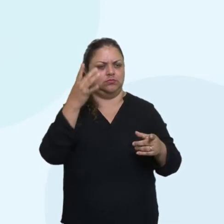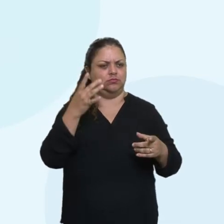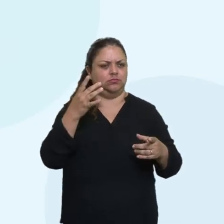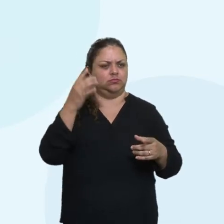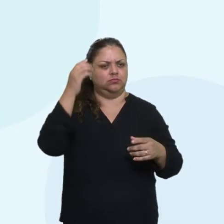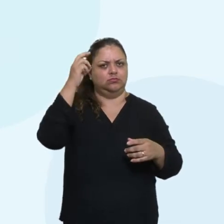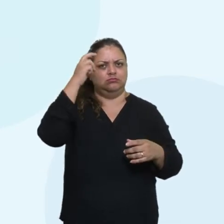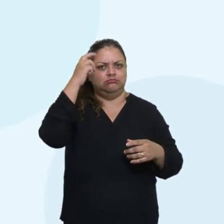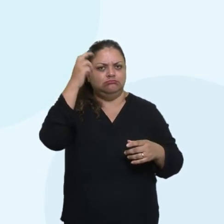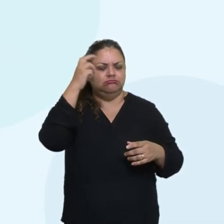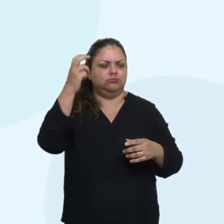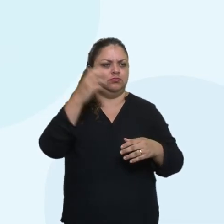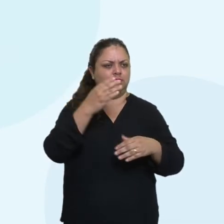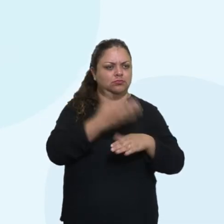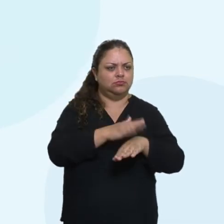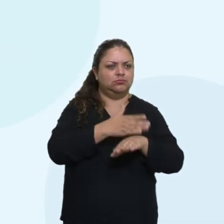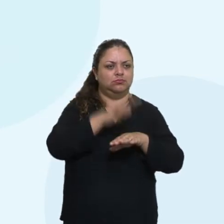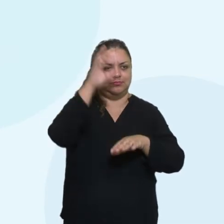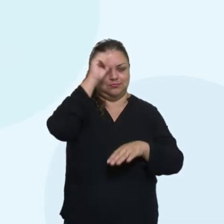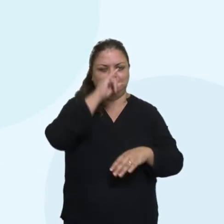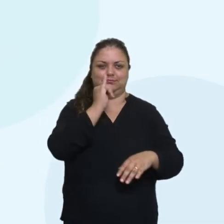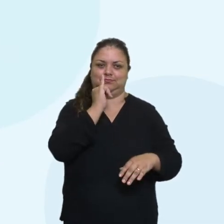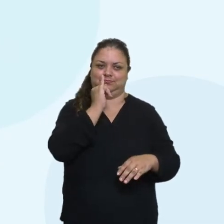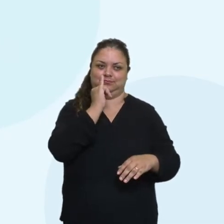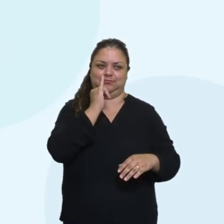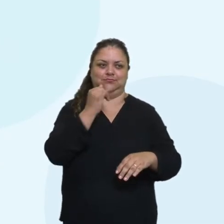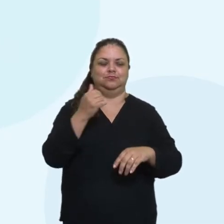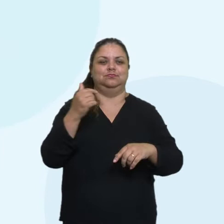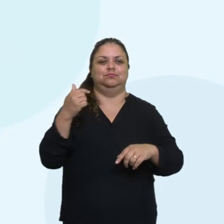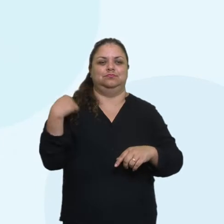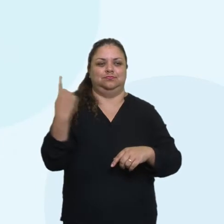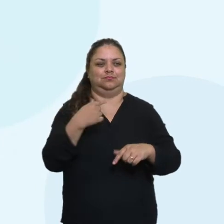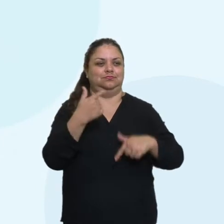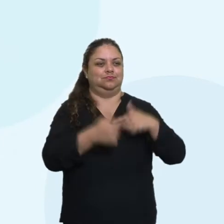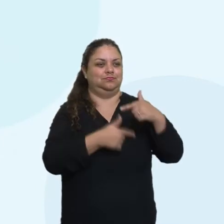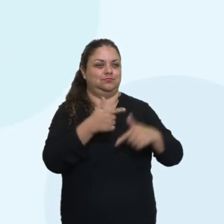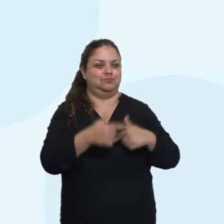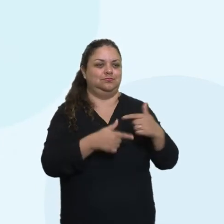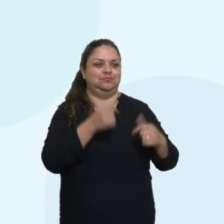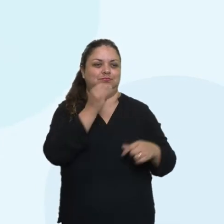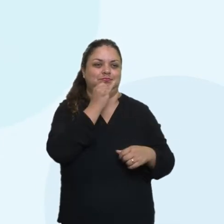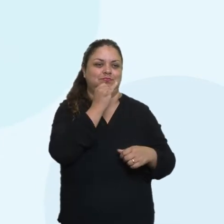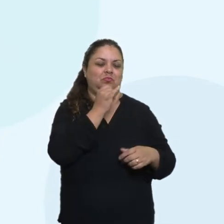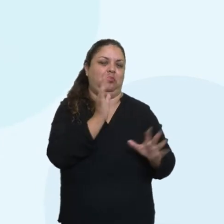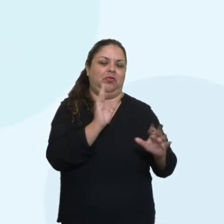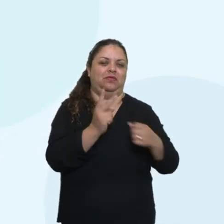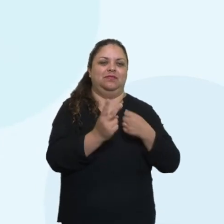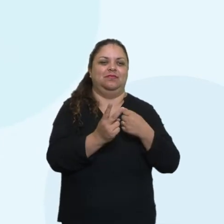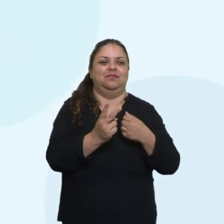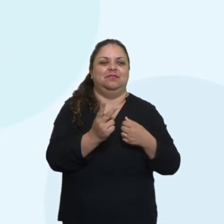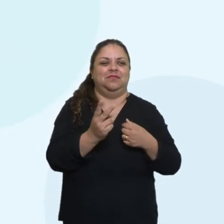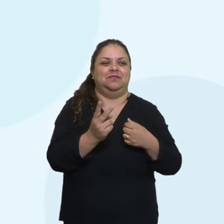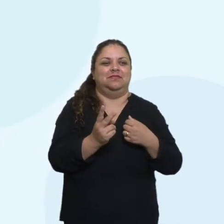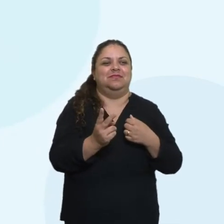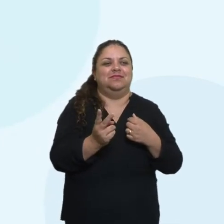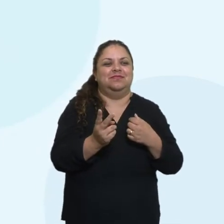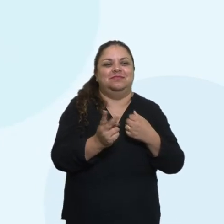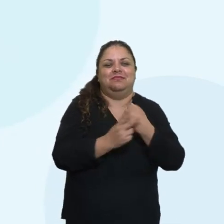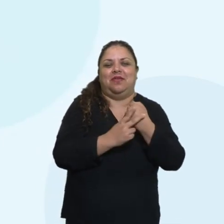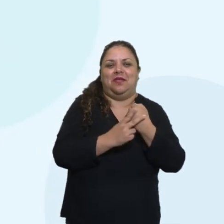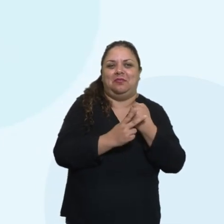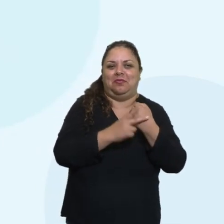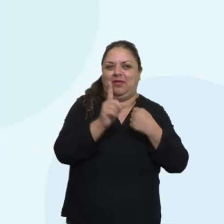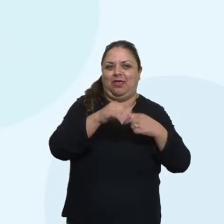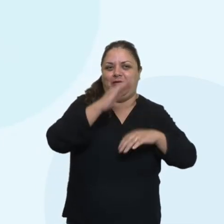Por exemplo quando a gente trabalha as habilidades né os verbos o que é um verbo né em relação habilidade o verbo é